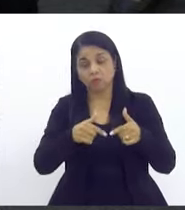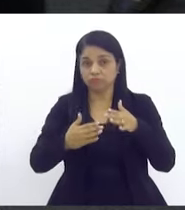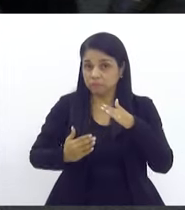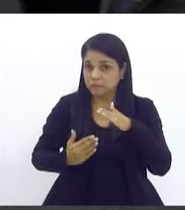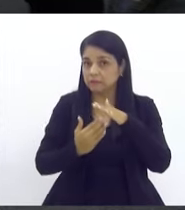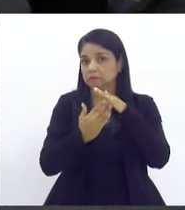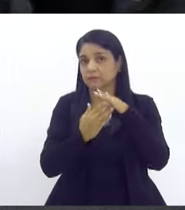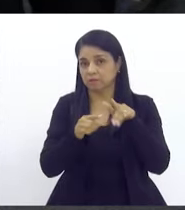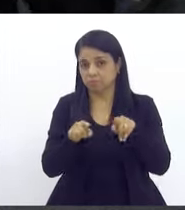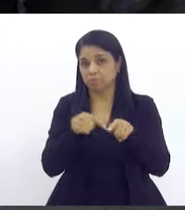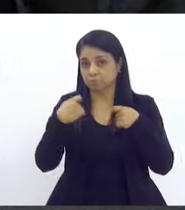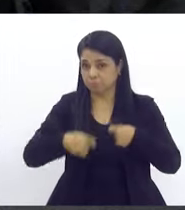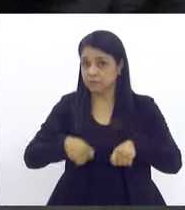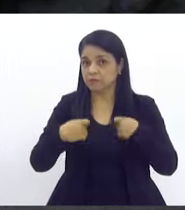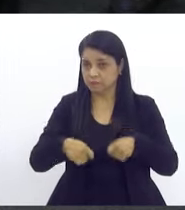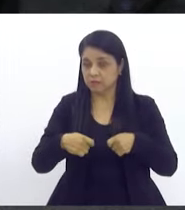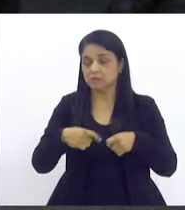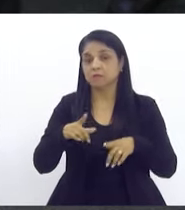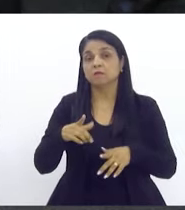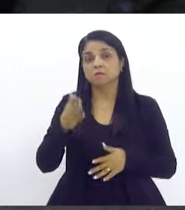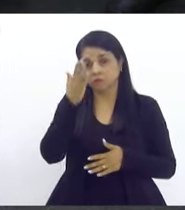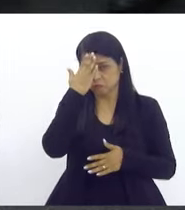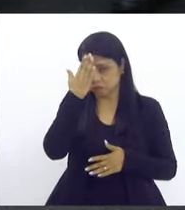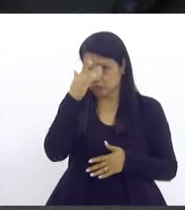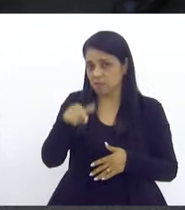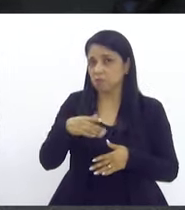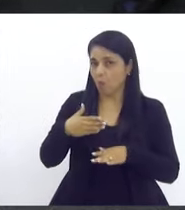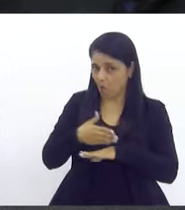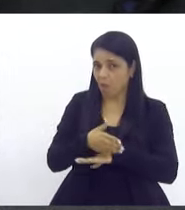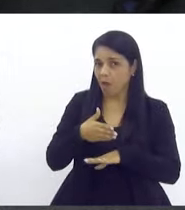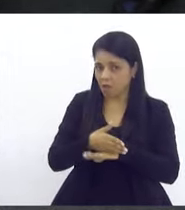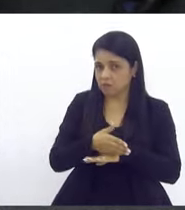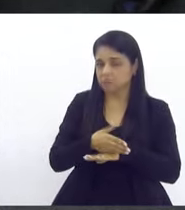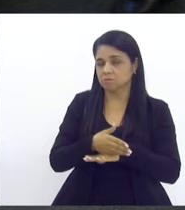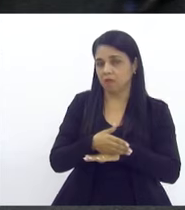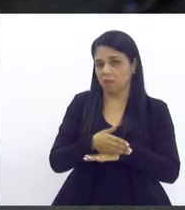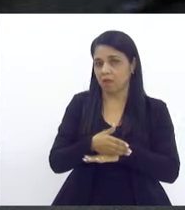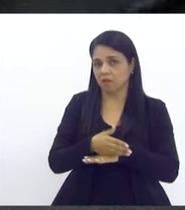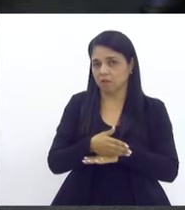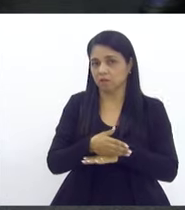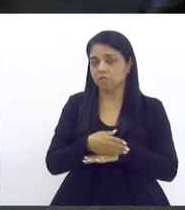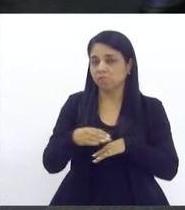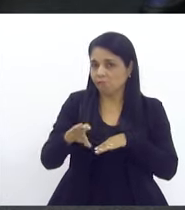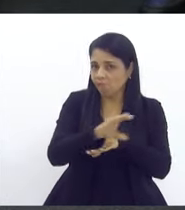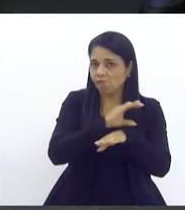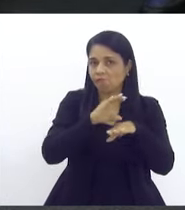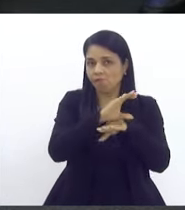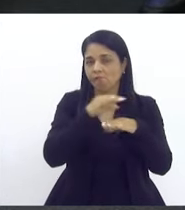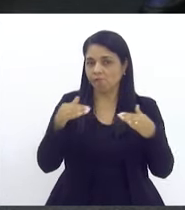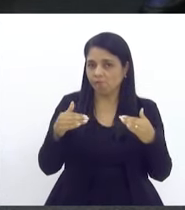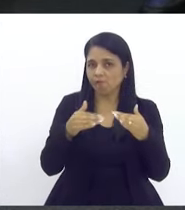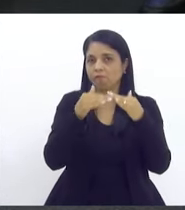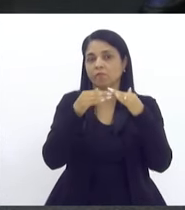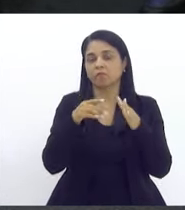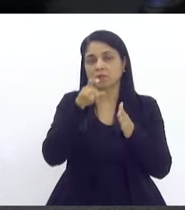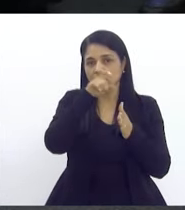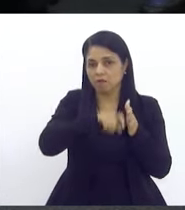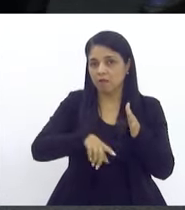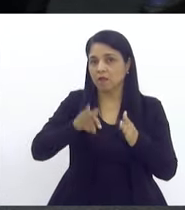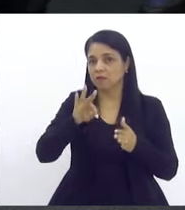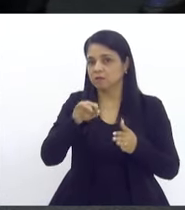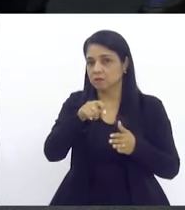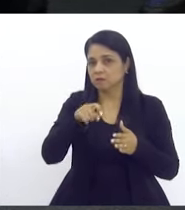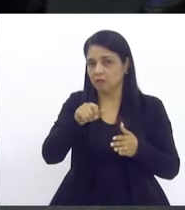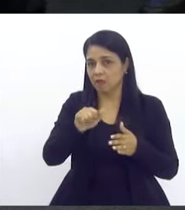delimitado, bem sei porque participei dele, é constitucional a taxa que corresponde